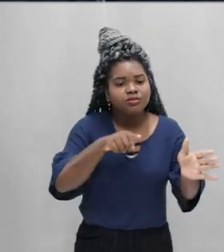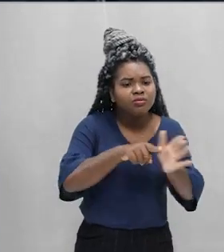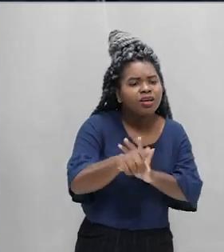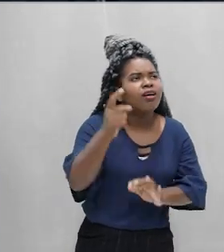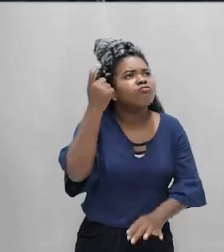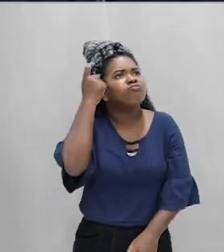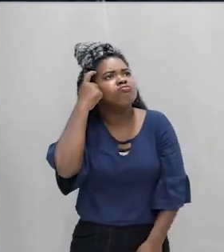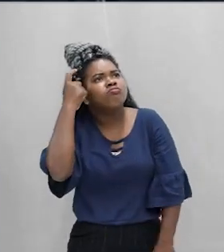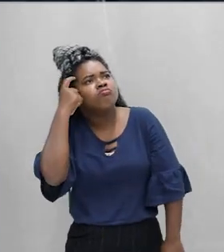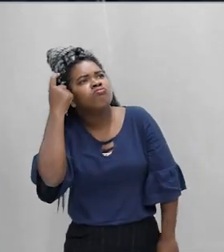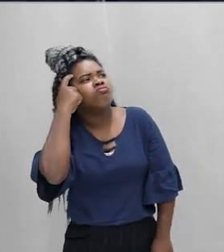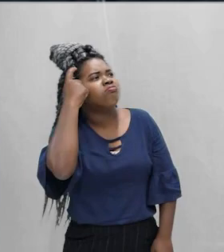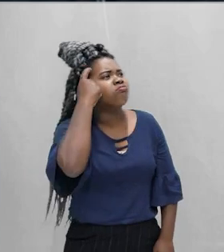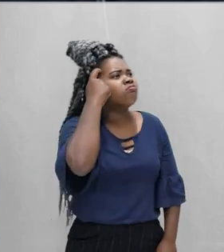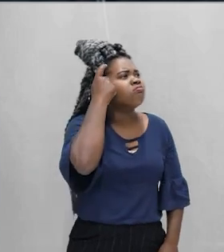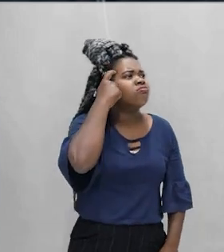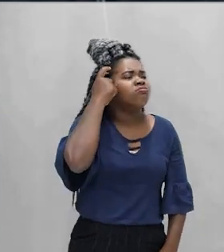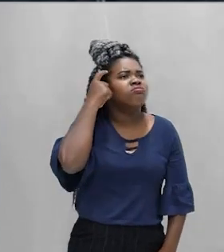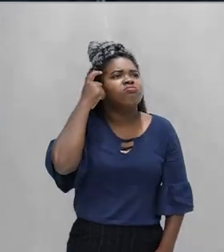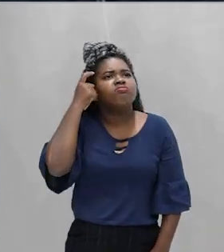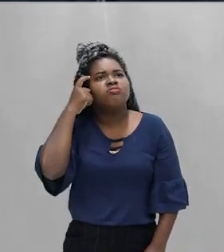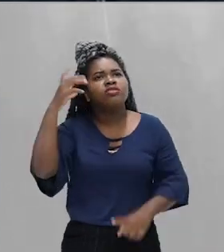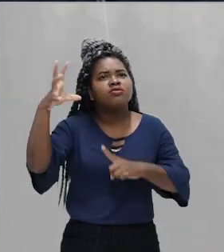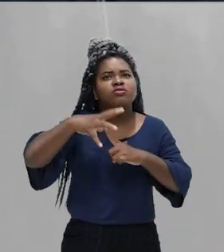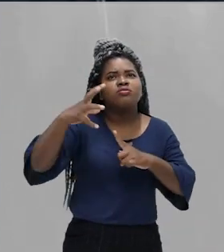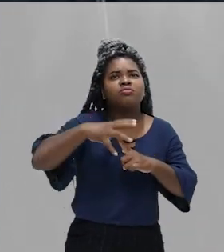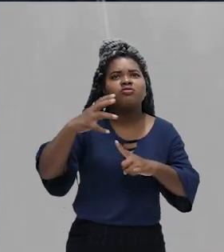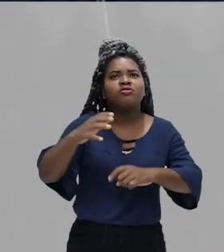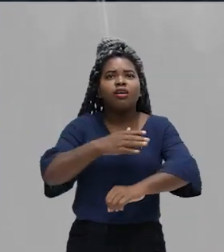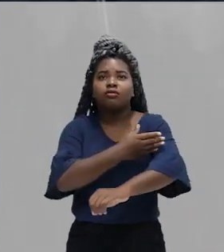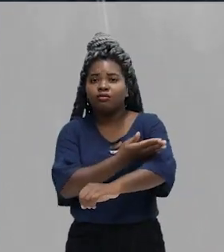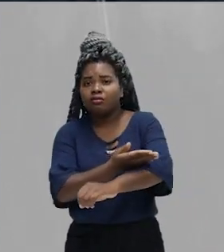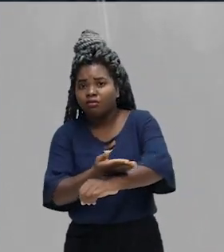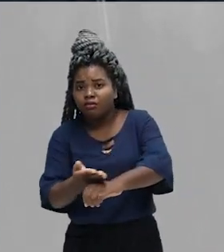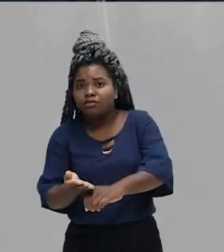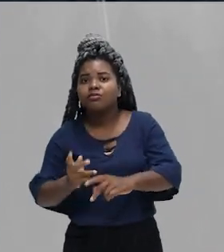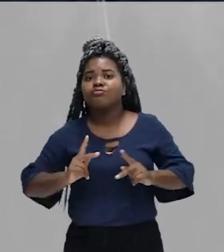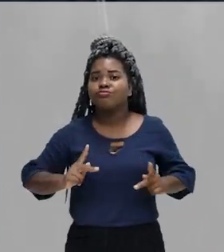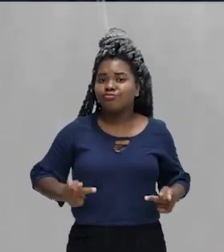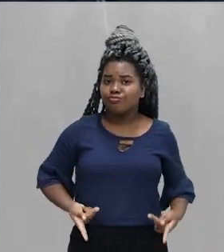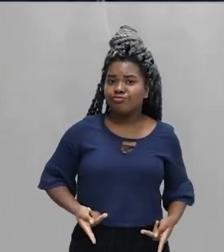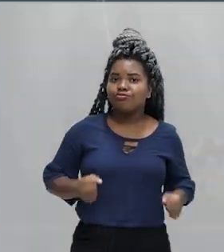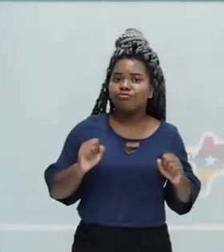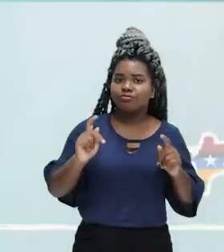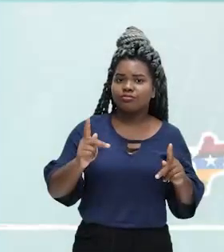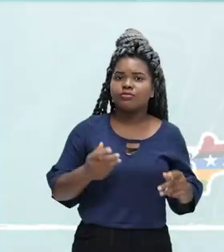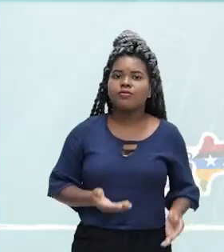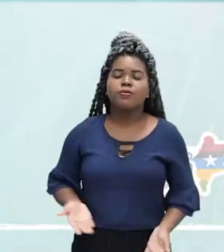questionamentos que vão incidir no comportamento do ser humano.